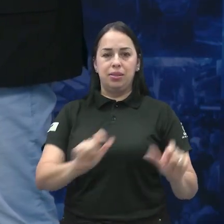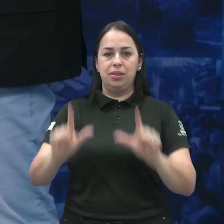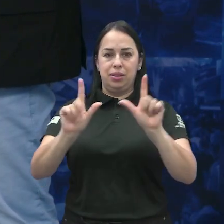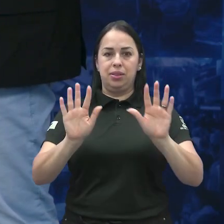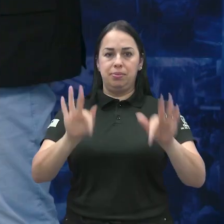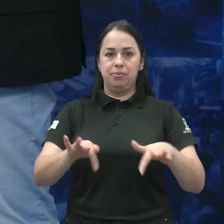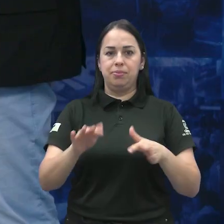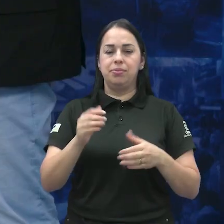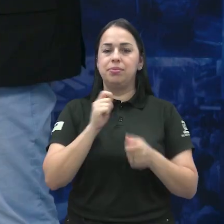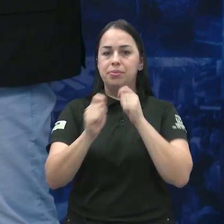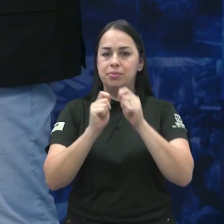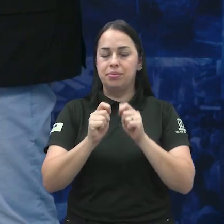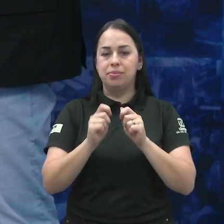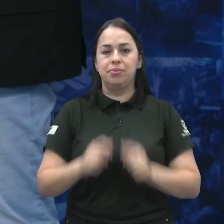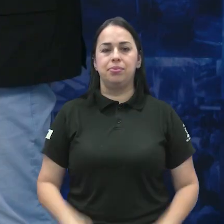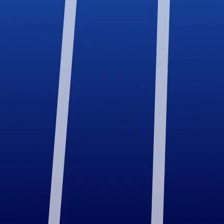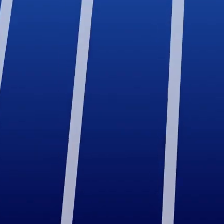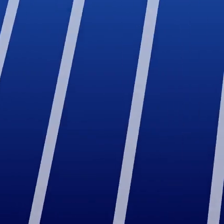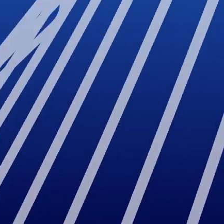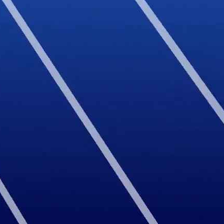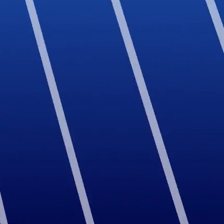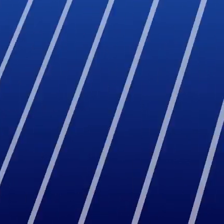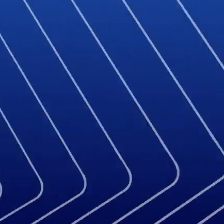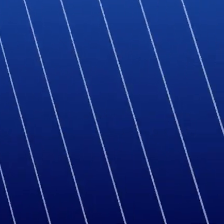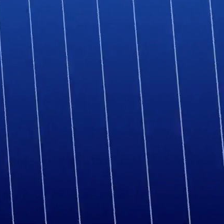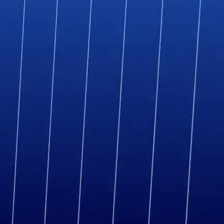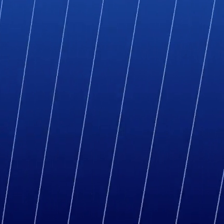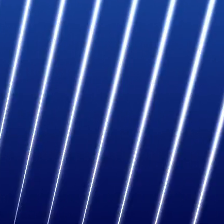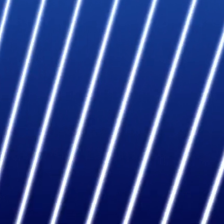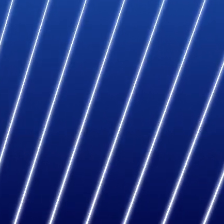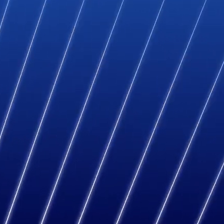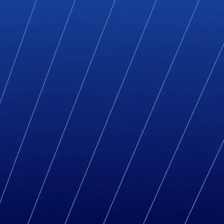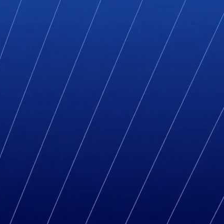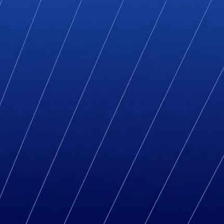mais um Boletim Entrevista. Até mais!